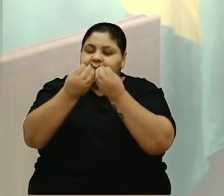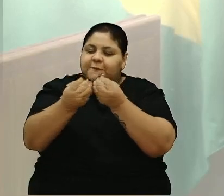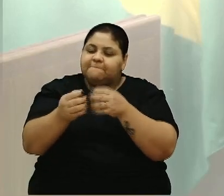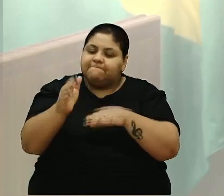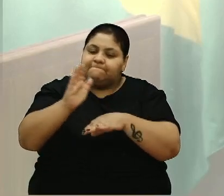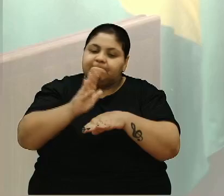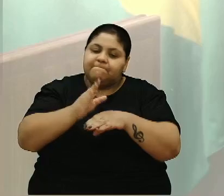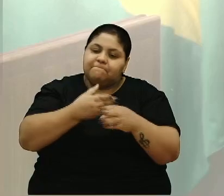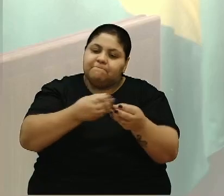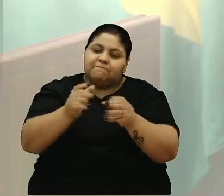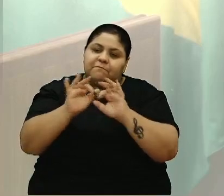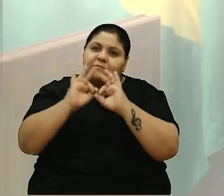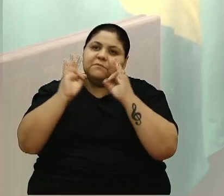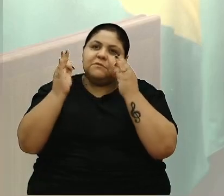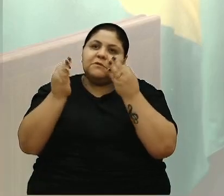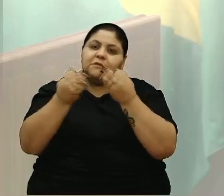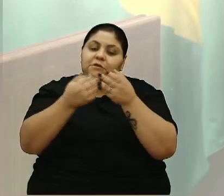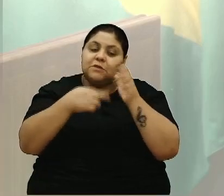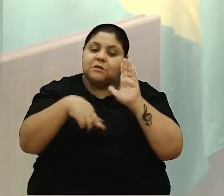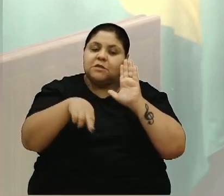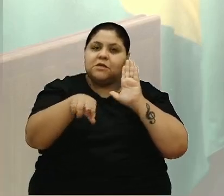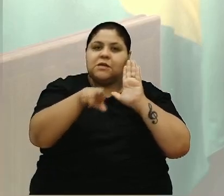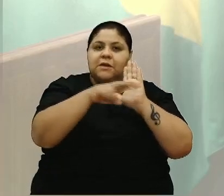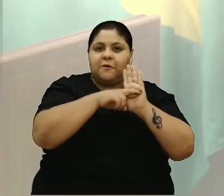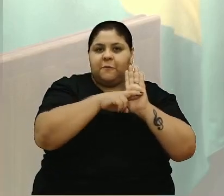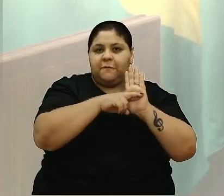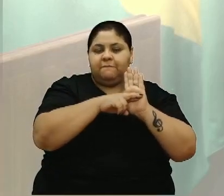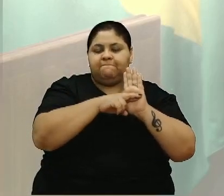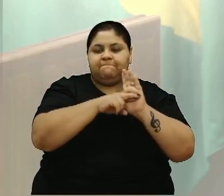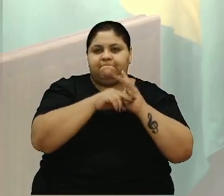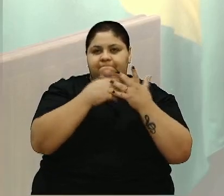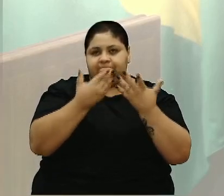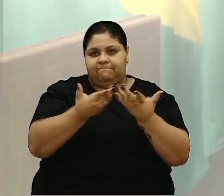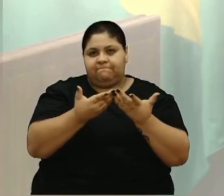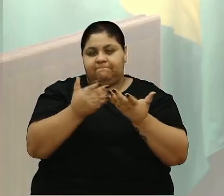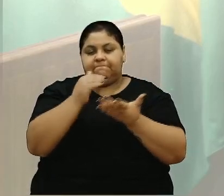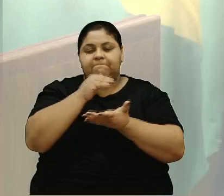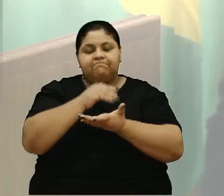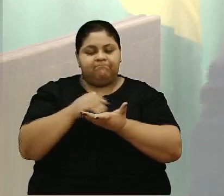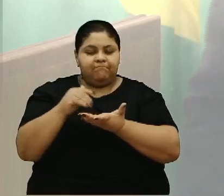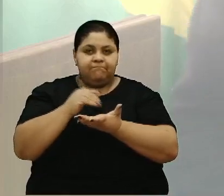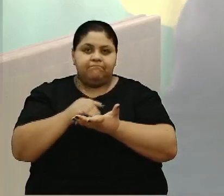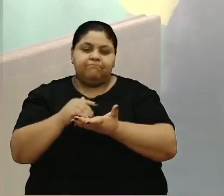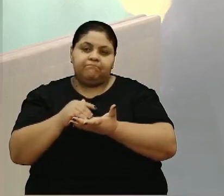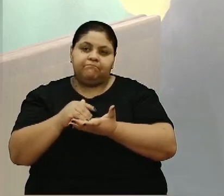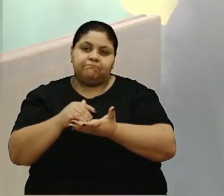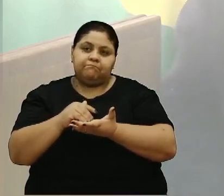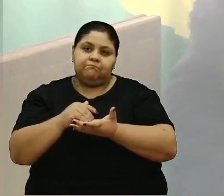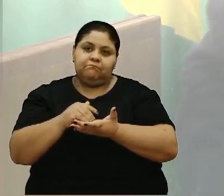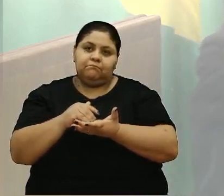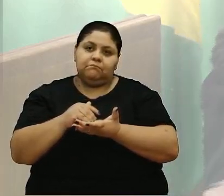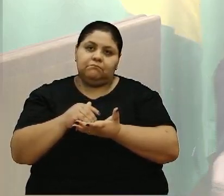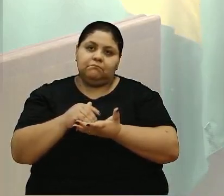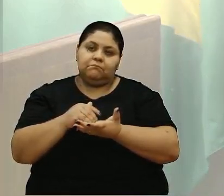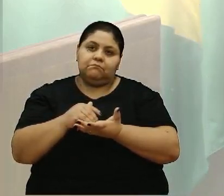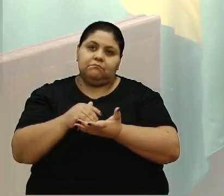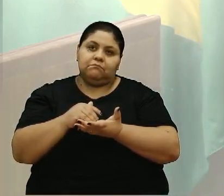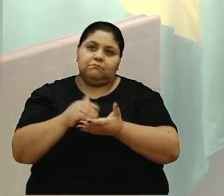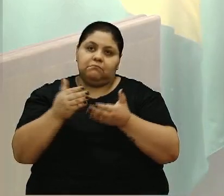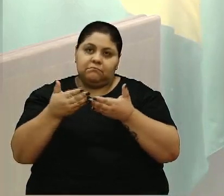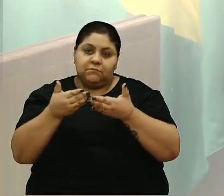muitas famílias poderem se reencontrar. Então, secretária, abrir mais os